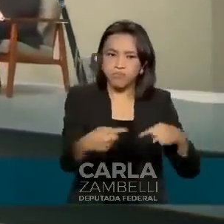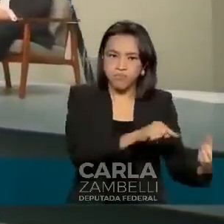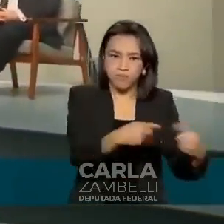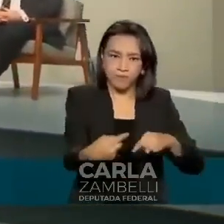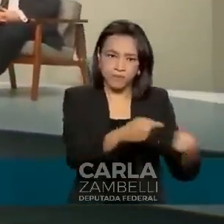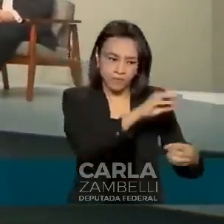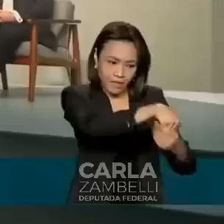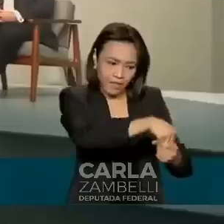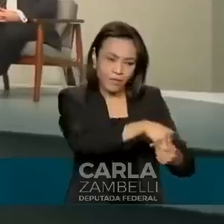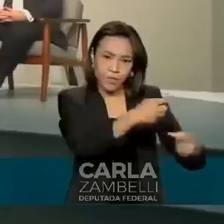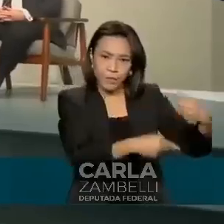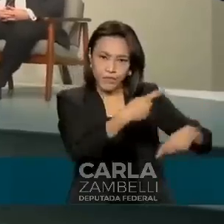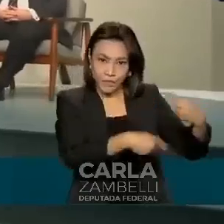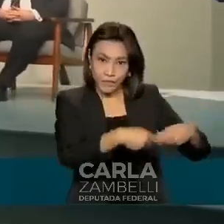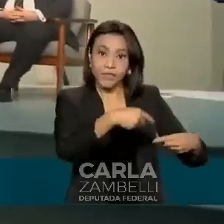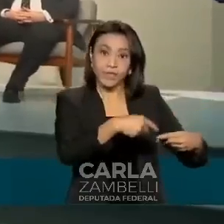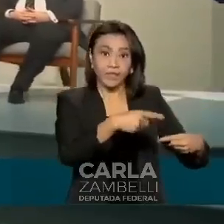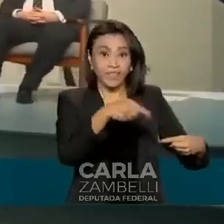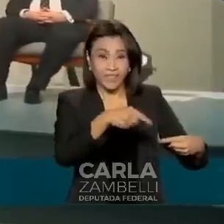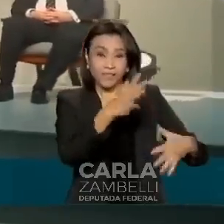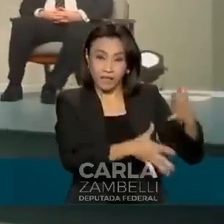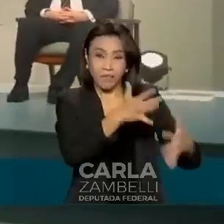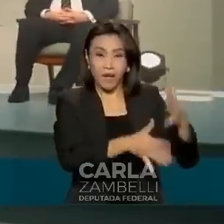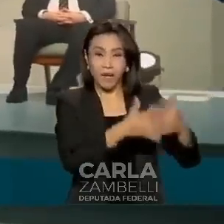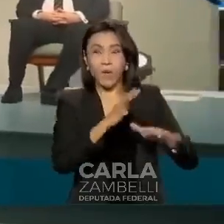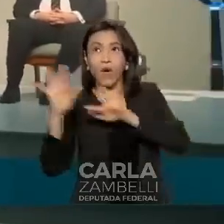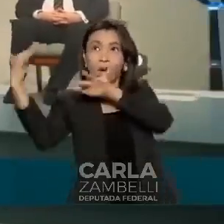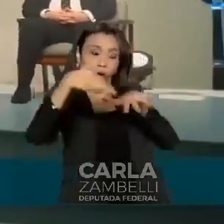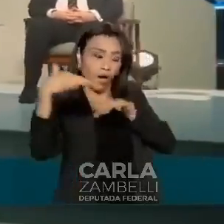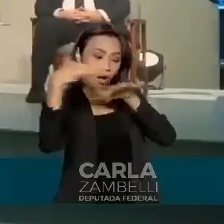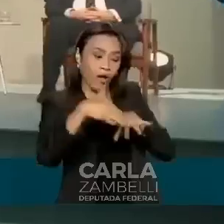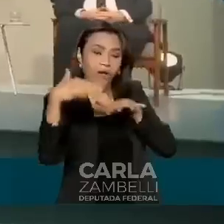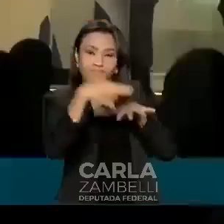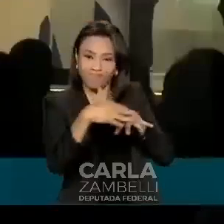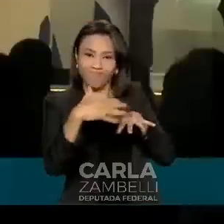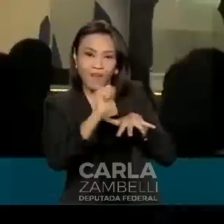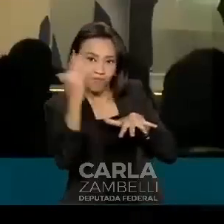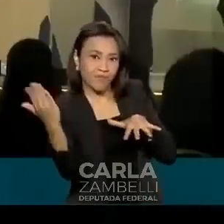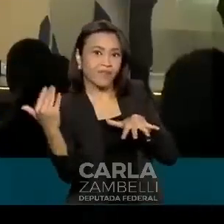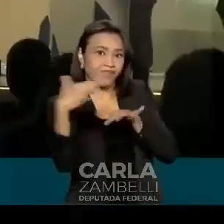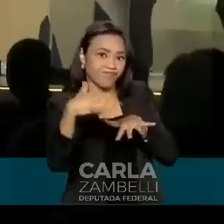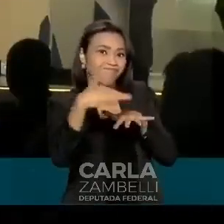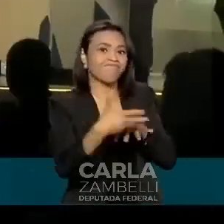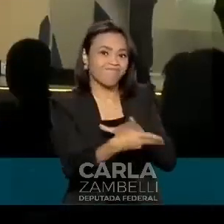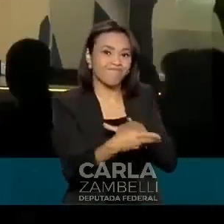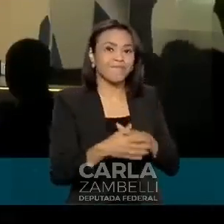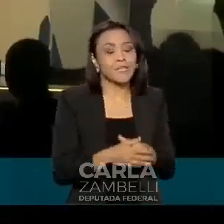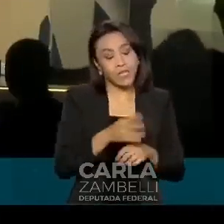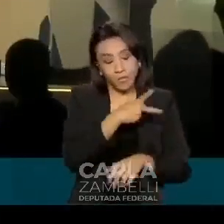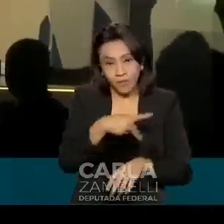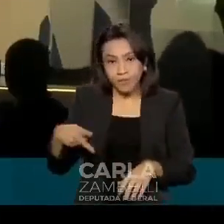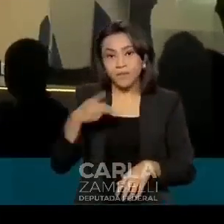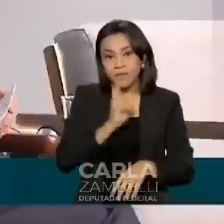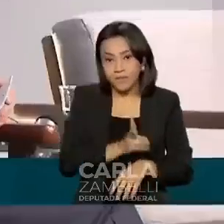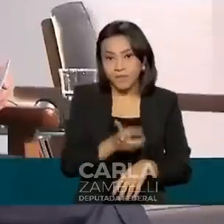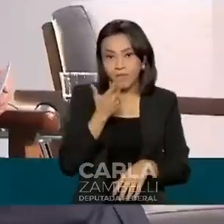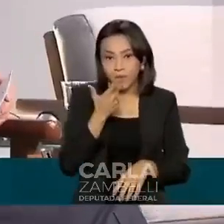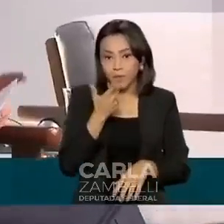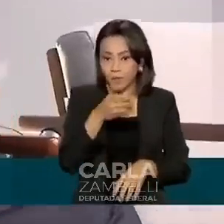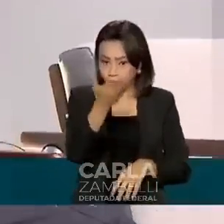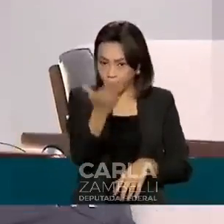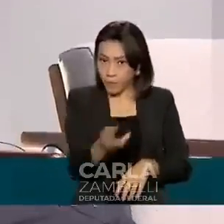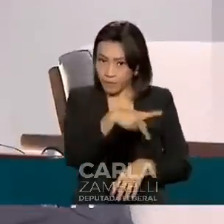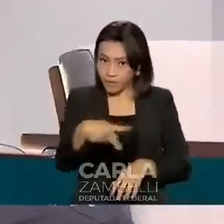que transbordou na para fora e atrapalham a nossa imagem lá fora a verdade brasileira está emergindo mas é o presente sempre existiu isso que o